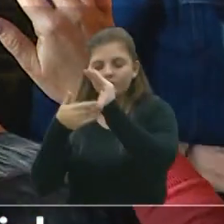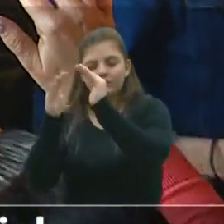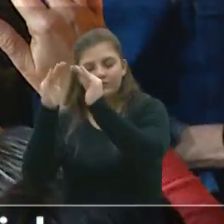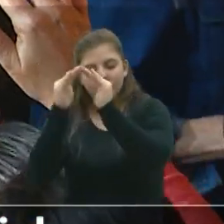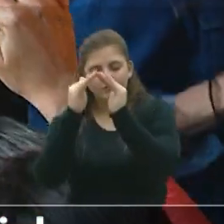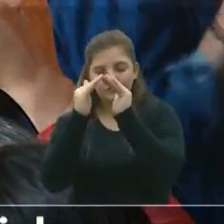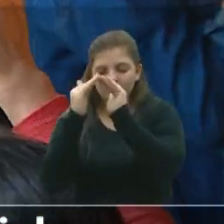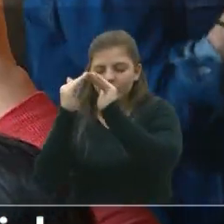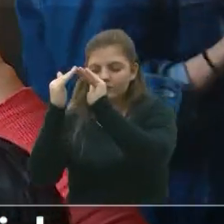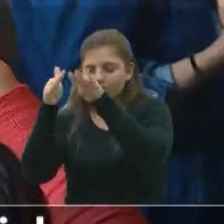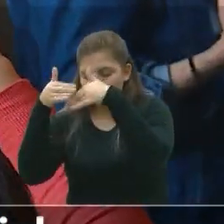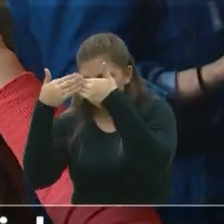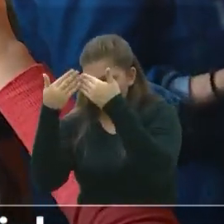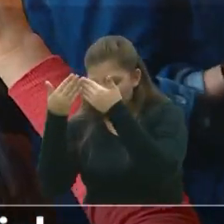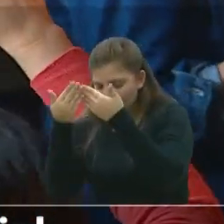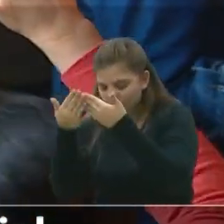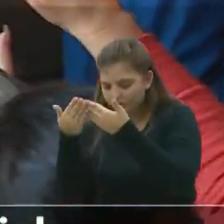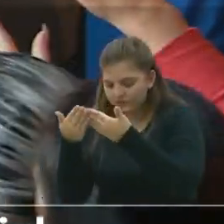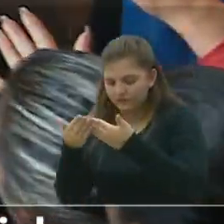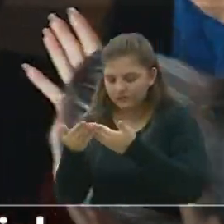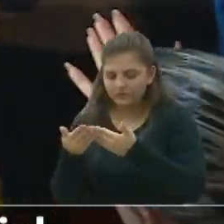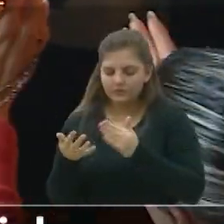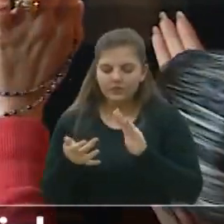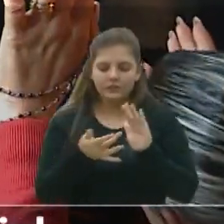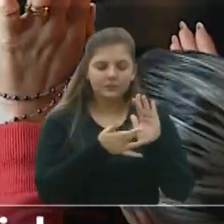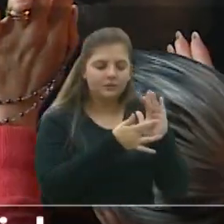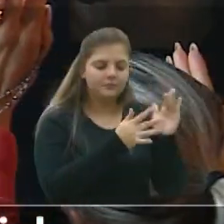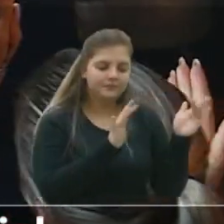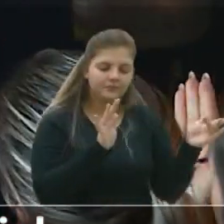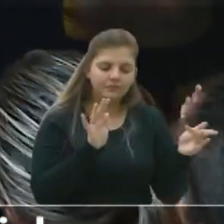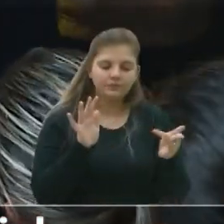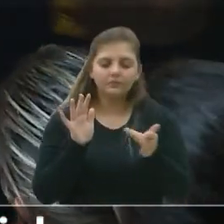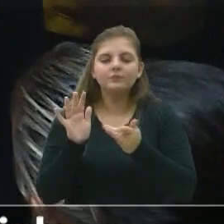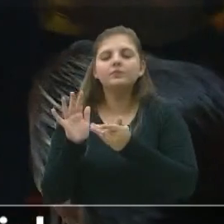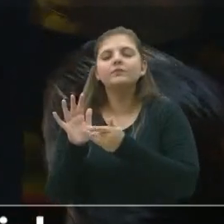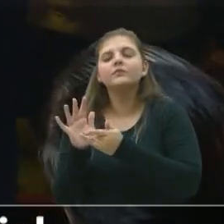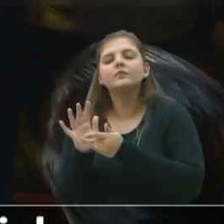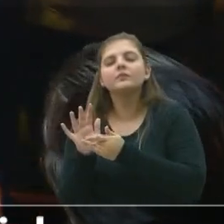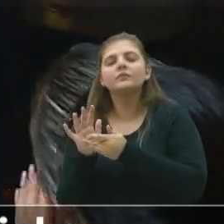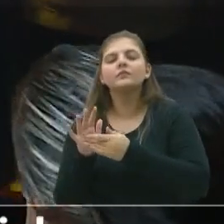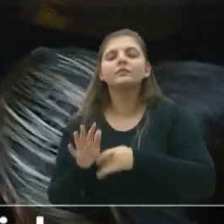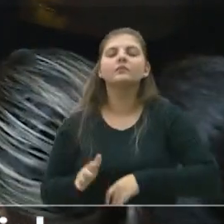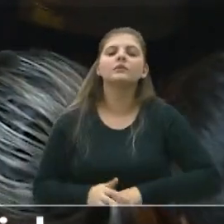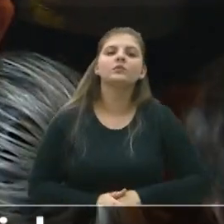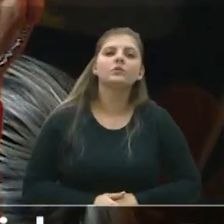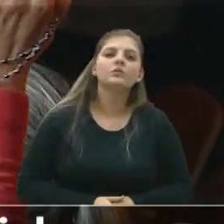deixamos ela. Vai entregando pra você, essa pessoa, para Jesus.